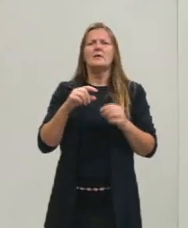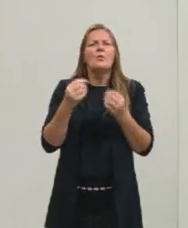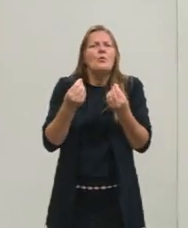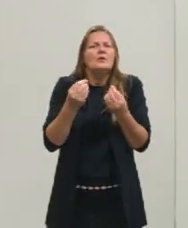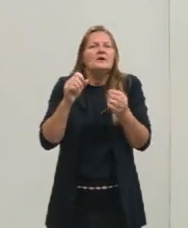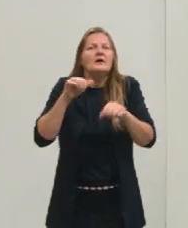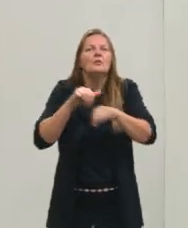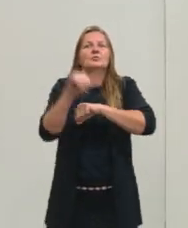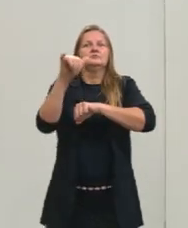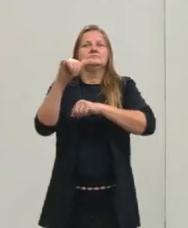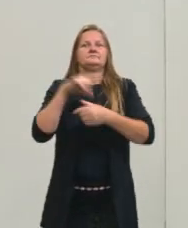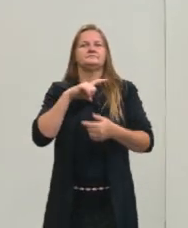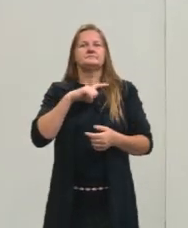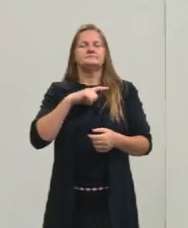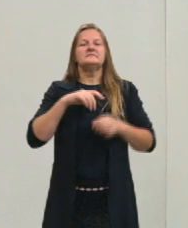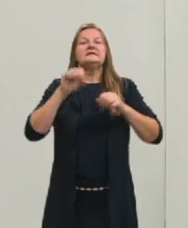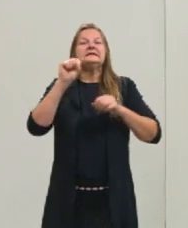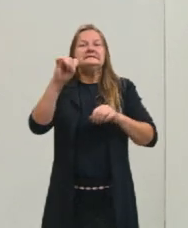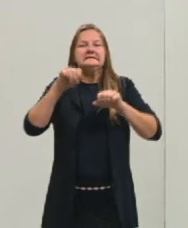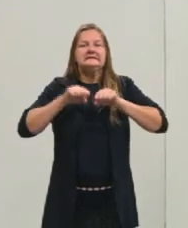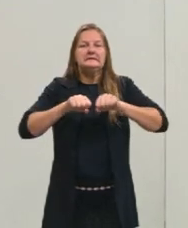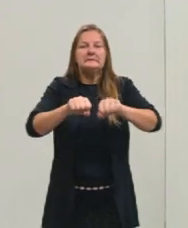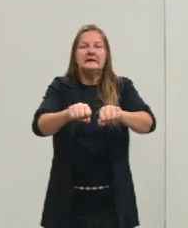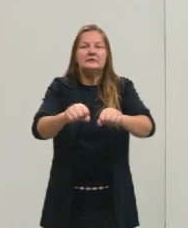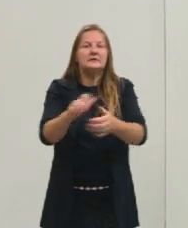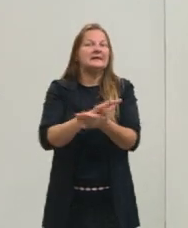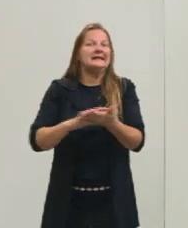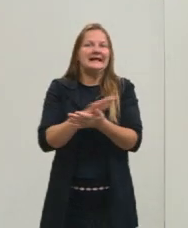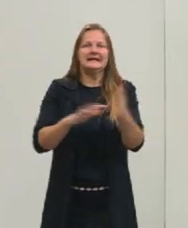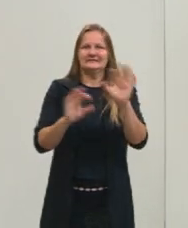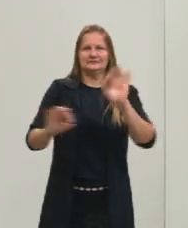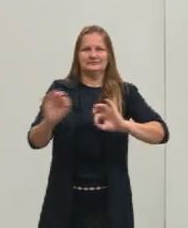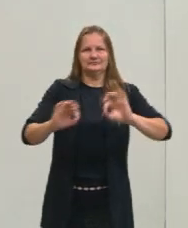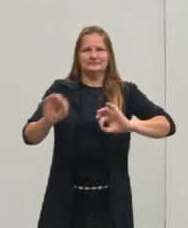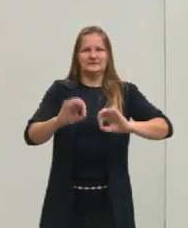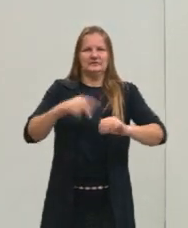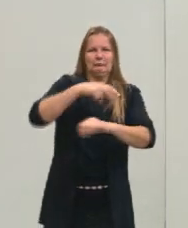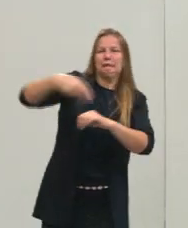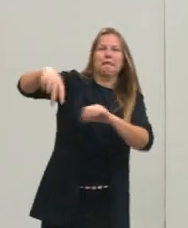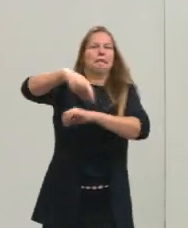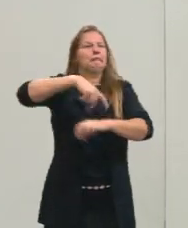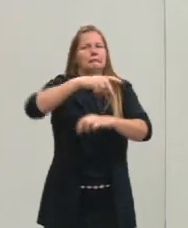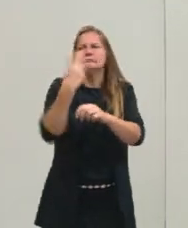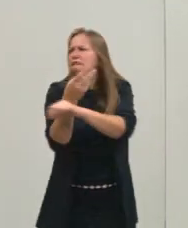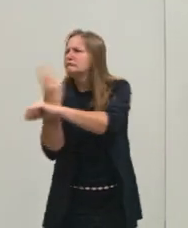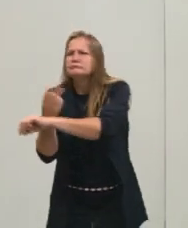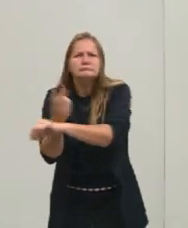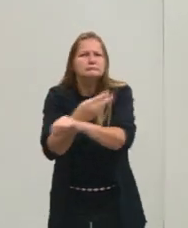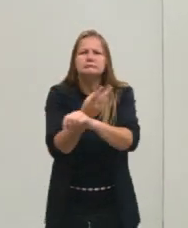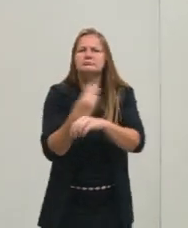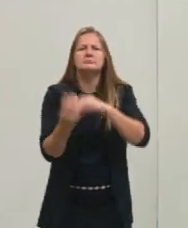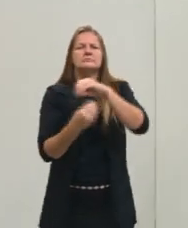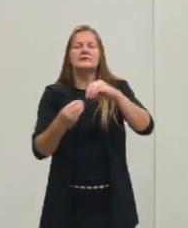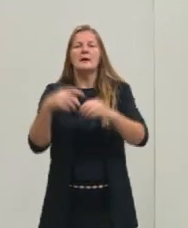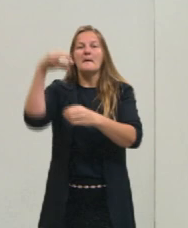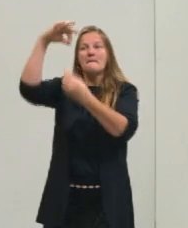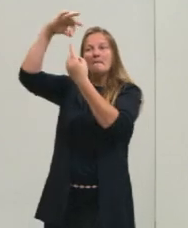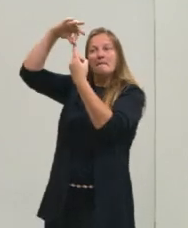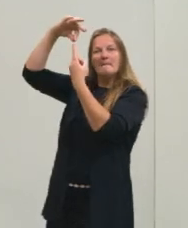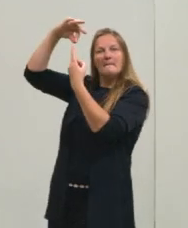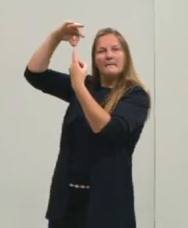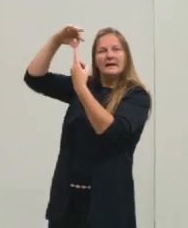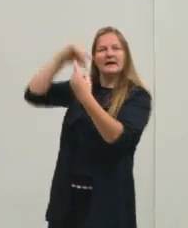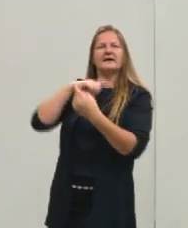o que que vai acontecer Supermercado fosse organizado se não fosse organizados não tivesse uma organização definida não tivesse aquelas plaquinhas na